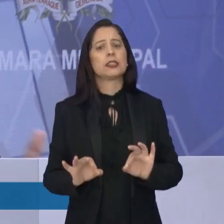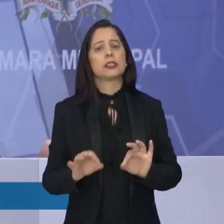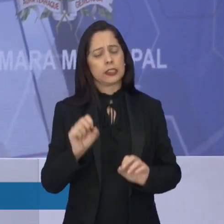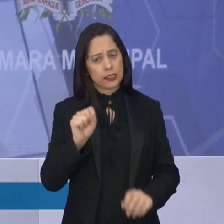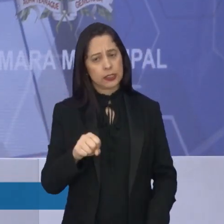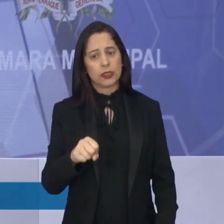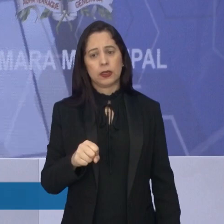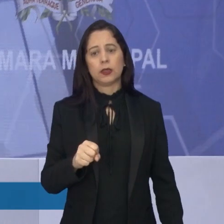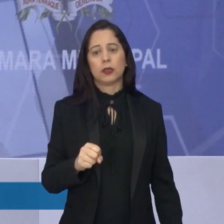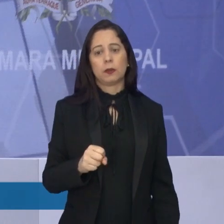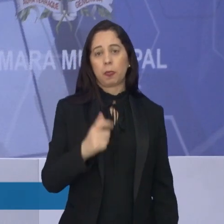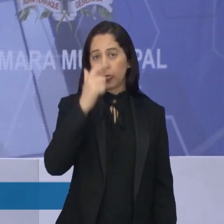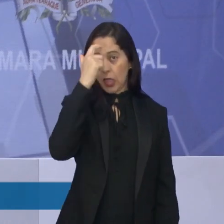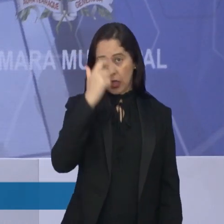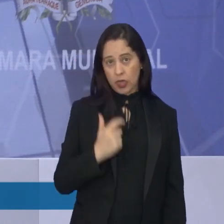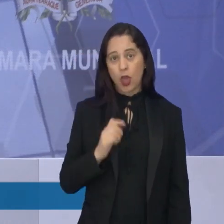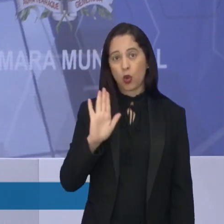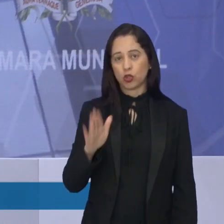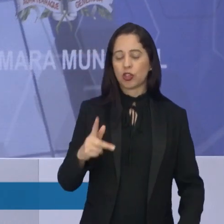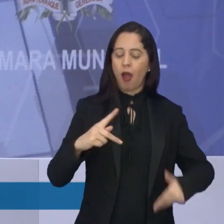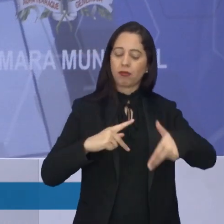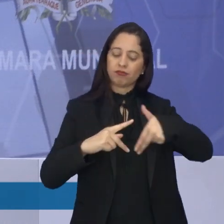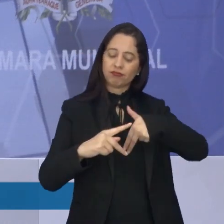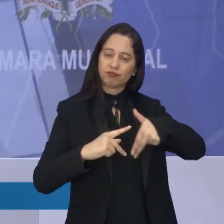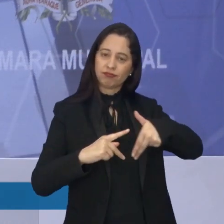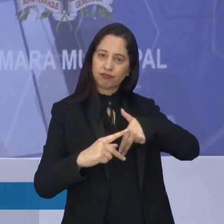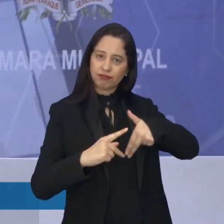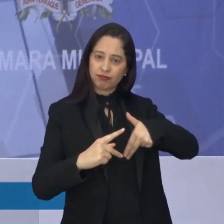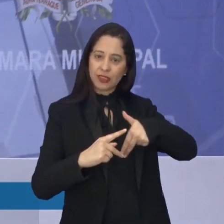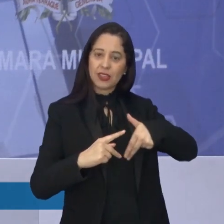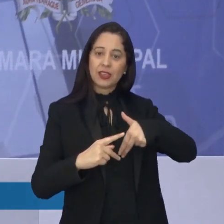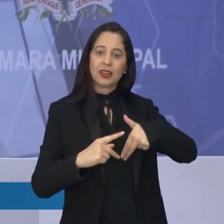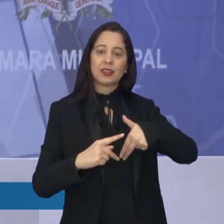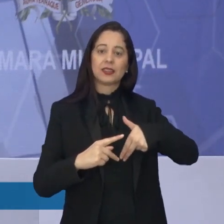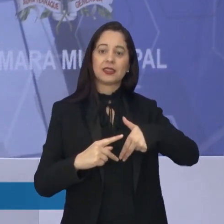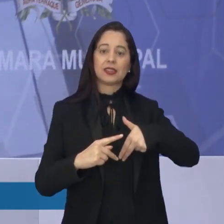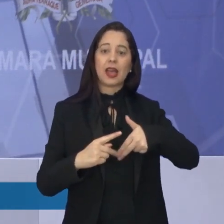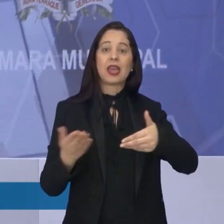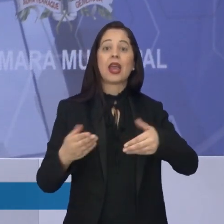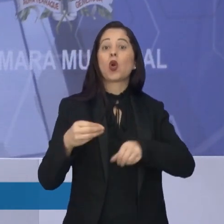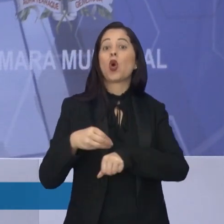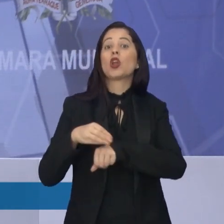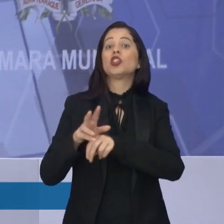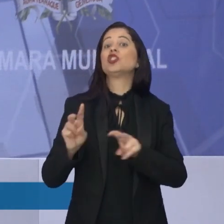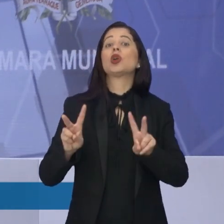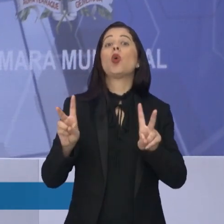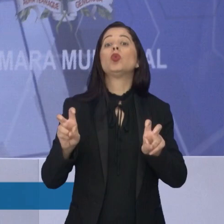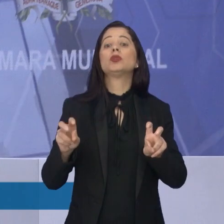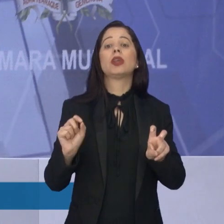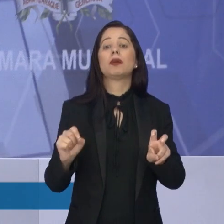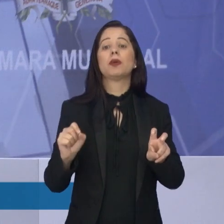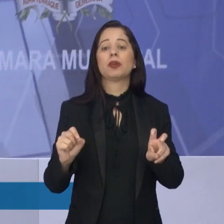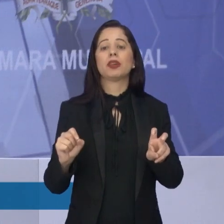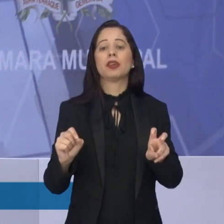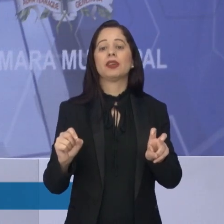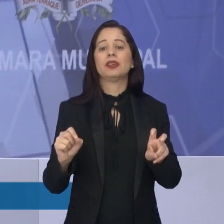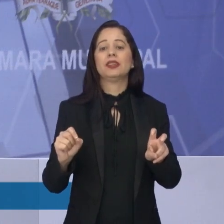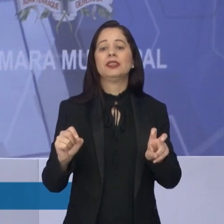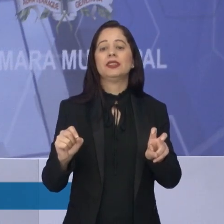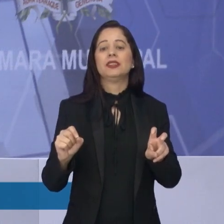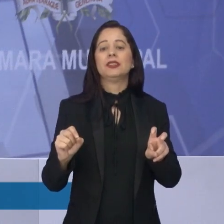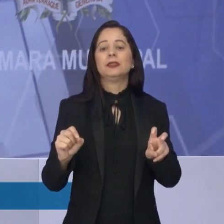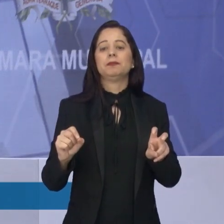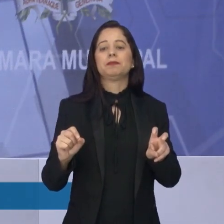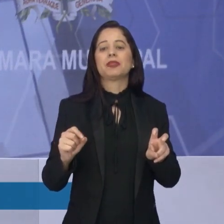minha recém-adquirida cidadania de São José dos Campos, trazendo um assunto que, na verdade, faz de mim um pouquinho um